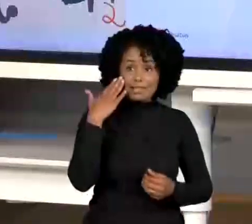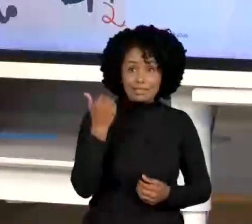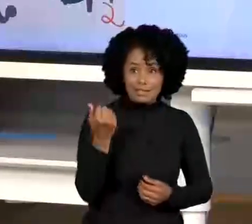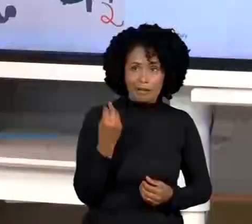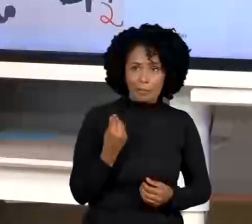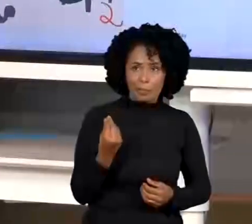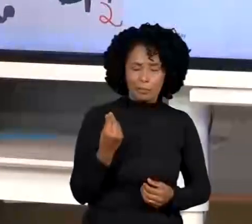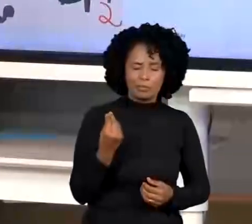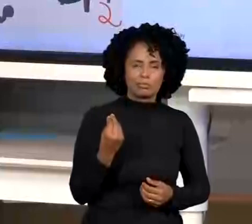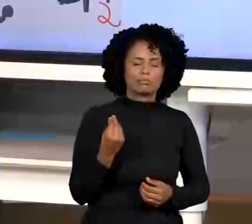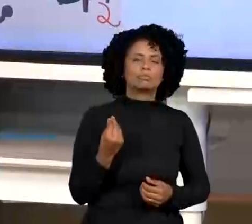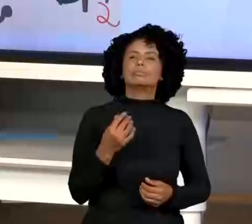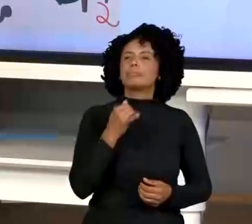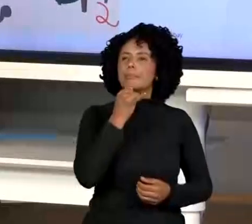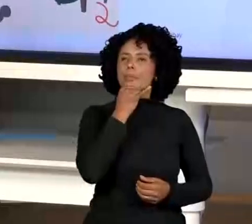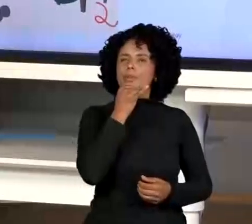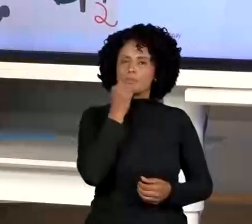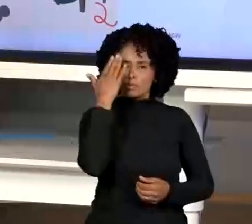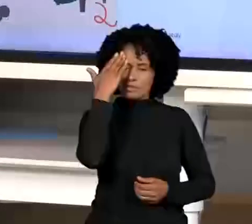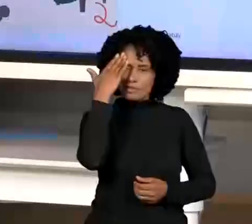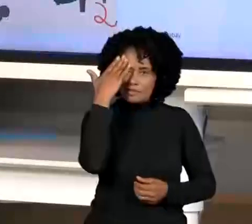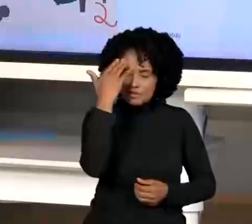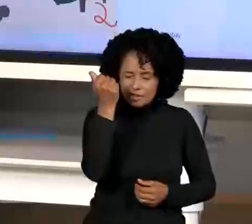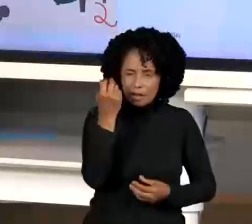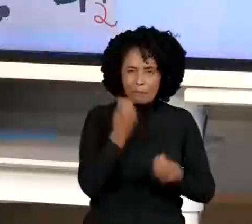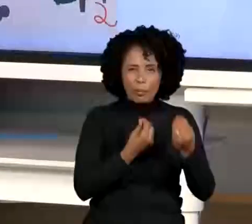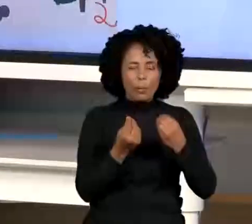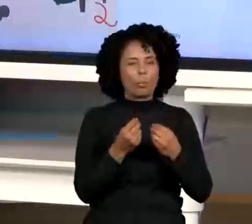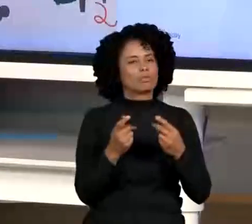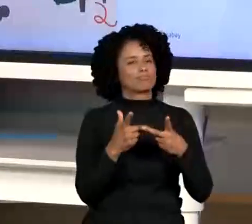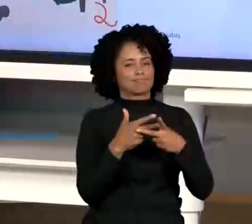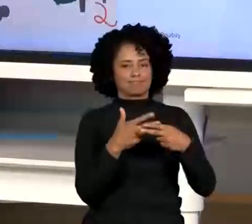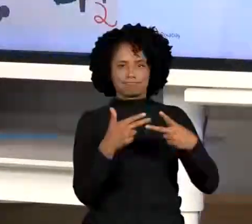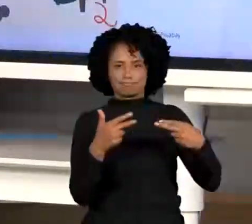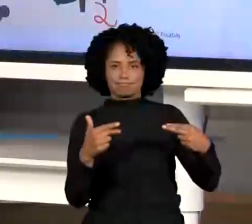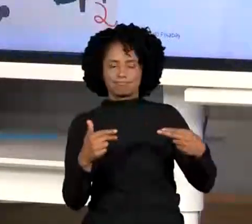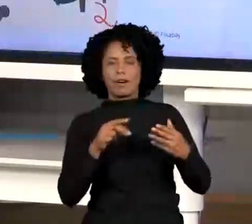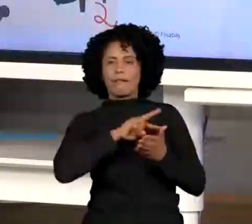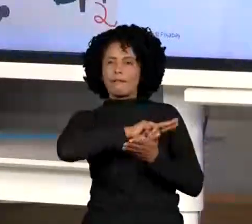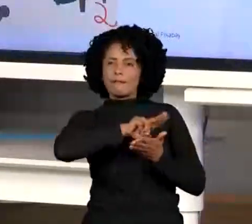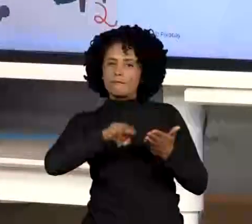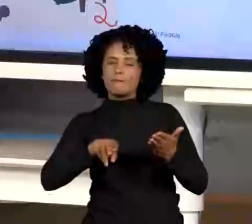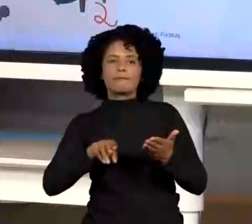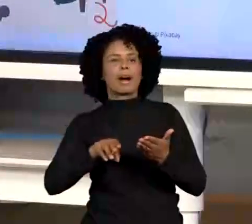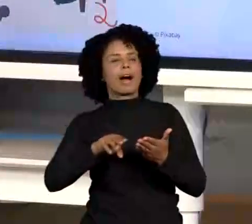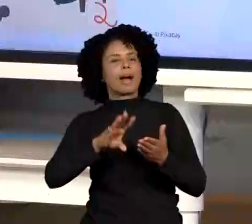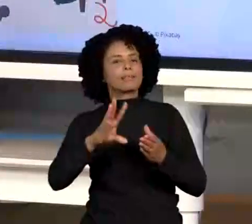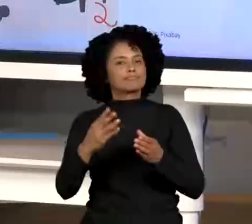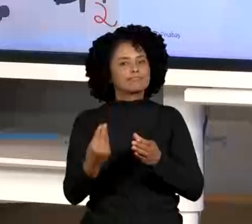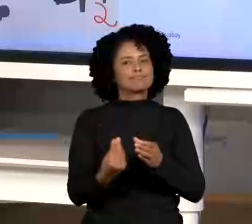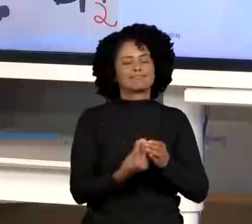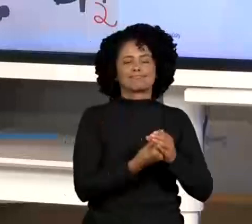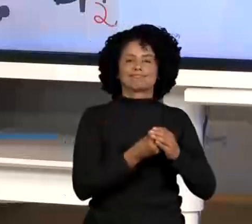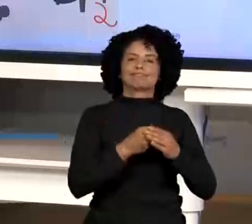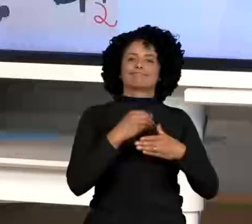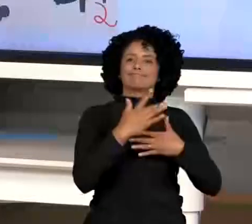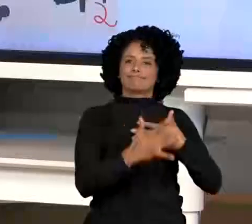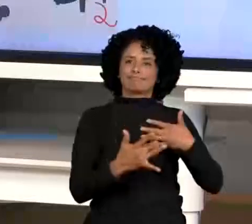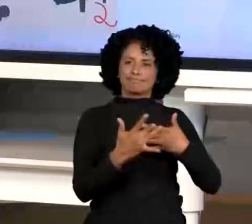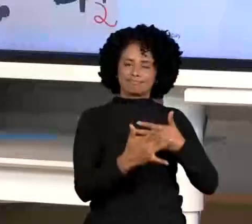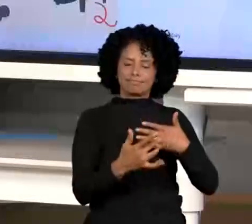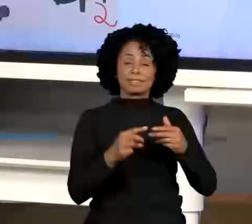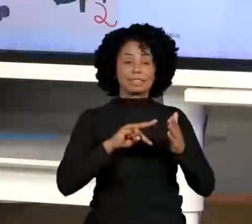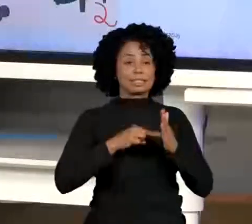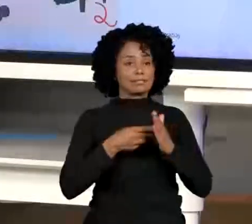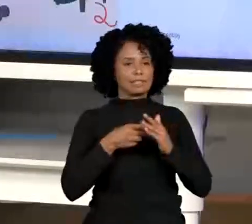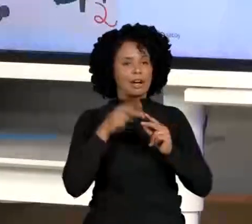Vamos dizer que os recursos multissemióticos estão ligados diretamente à linguagem não verbal e verbal